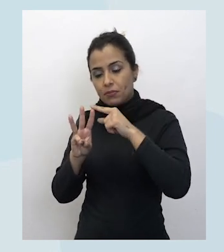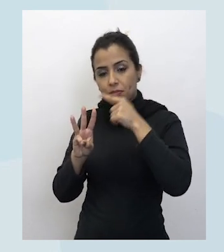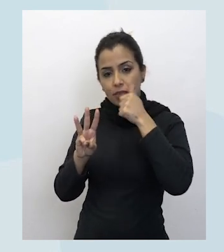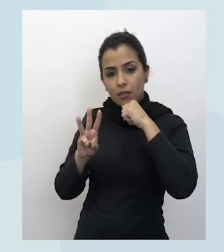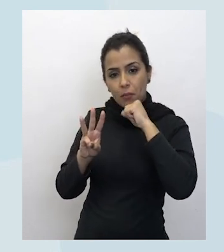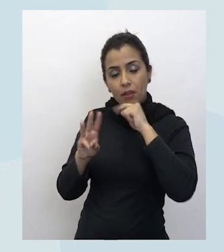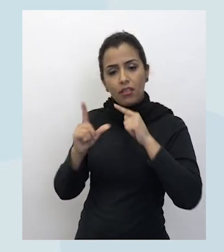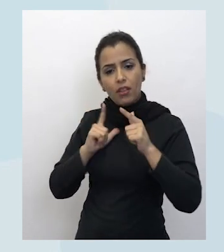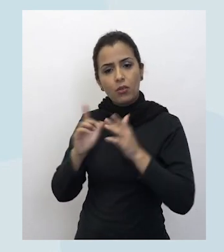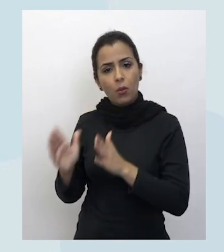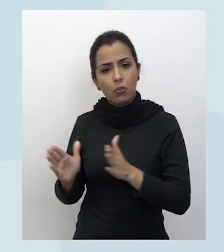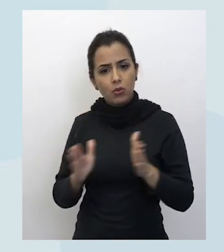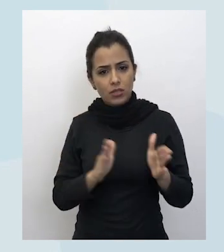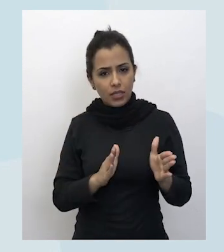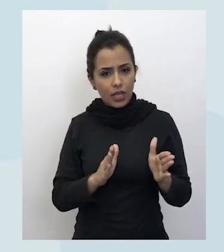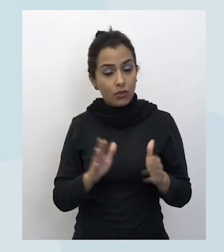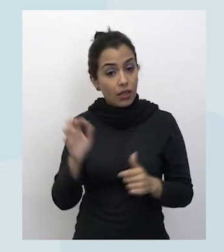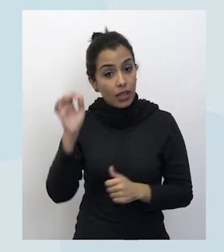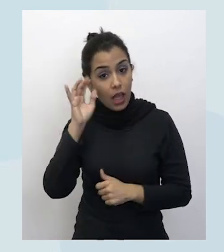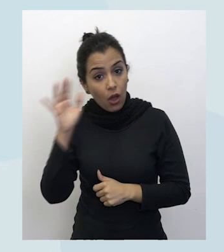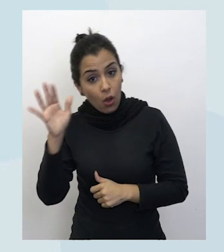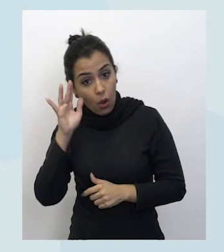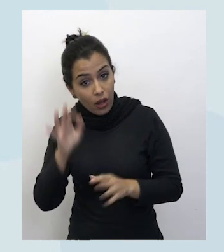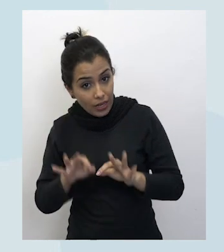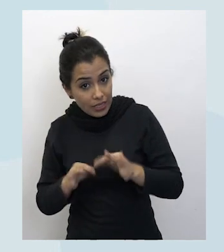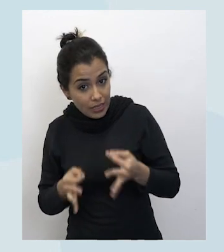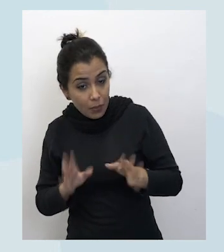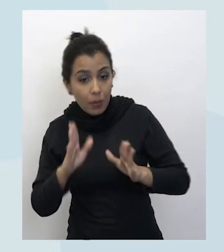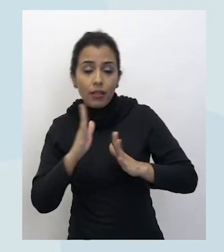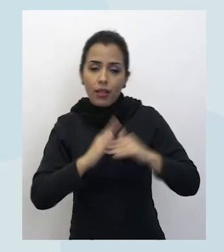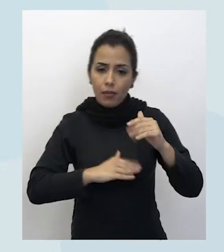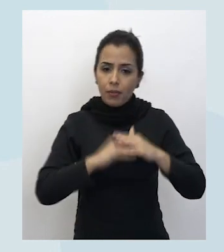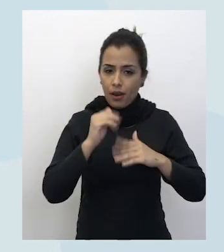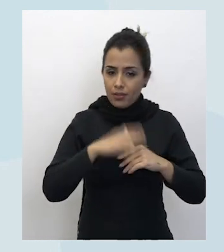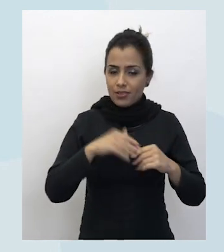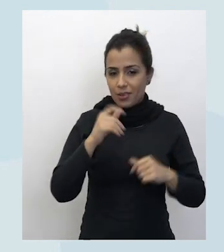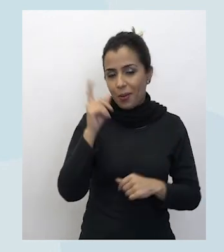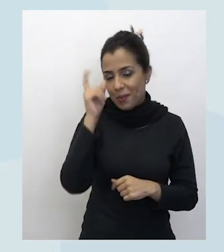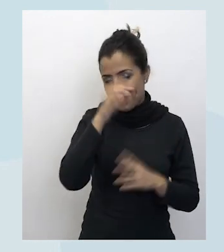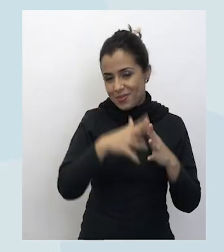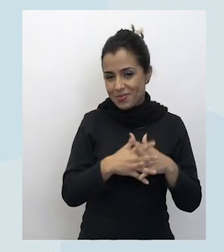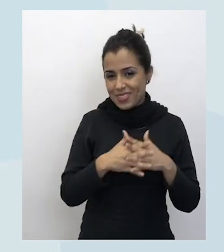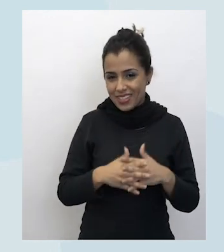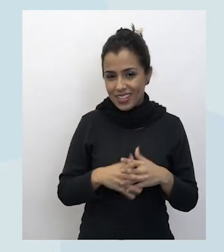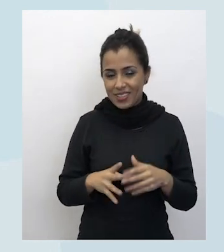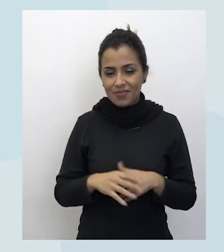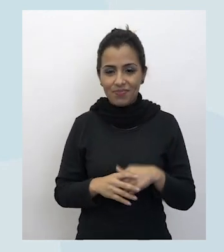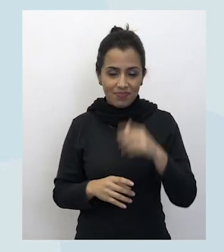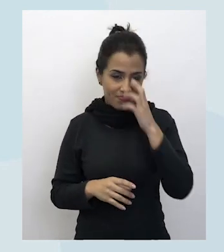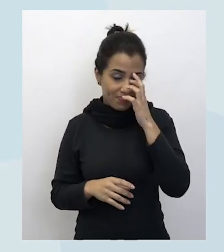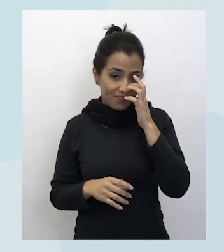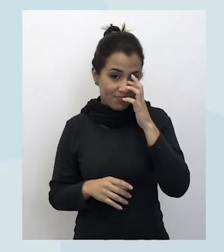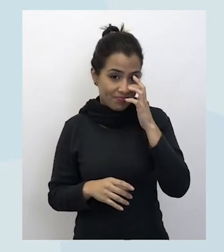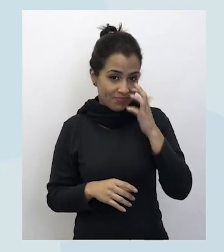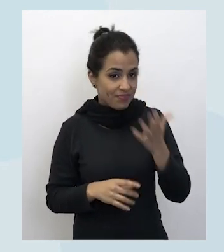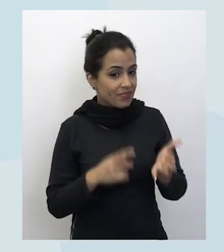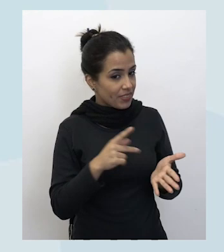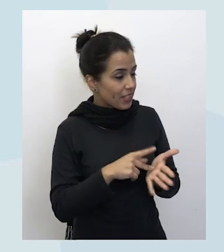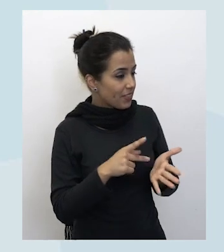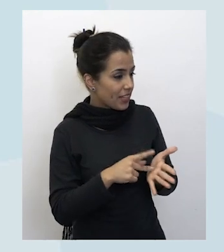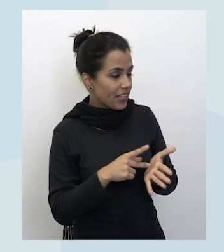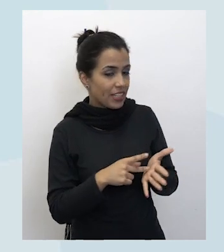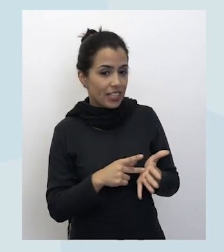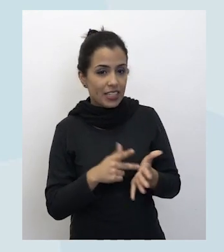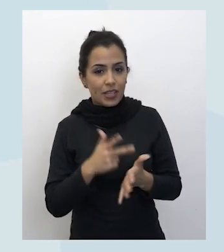gente, teoricamente é simples. Na prática não é tão simples assim, mas teoricamente ele é bem simples. Quer dizer, né, professor, que grosso modo é assim, né?